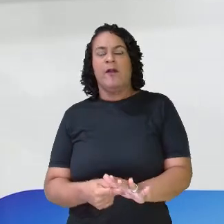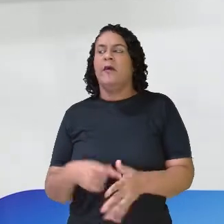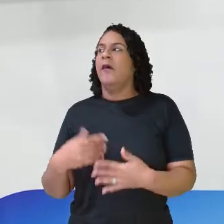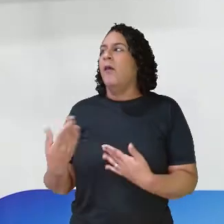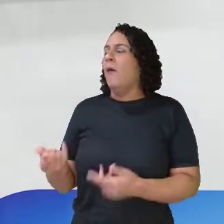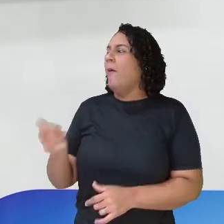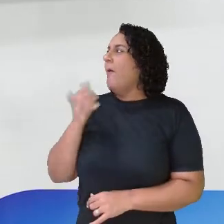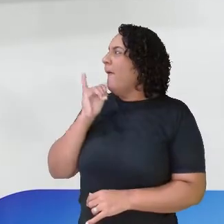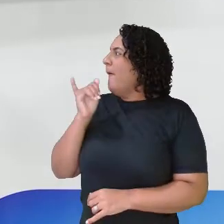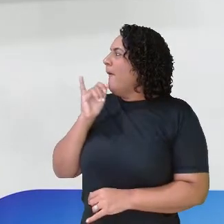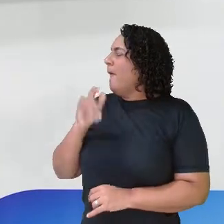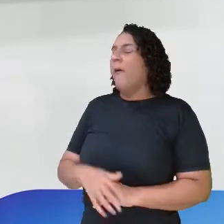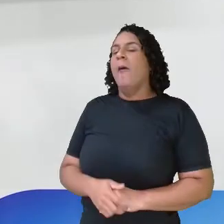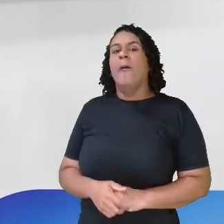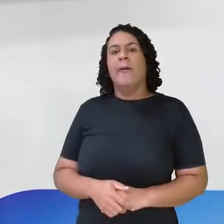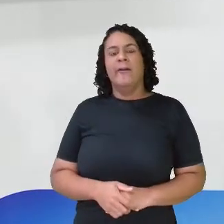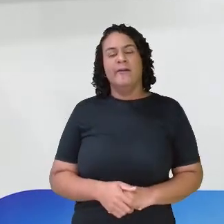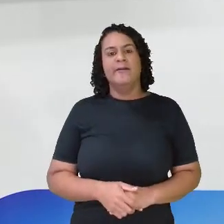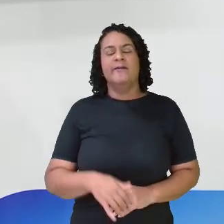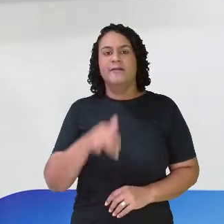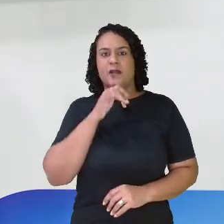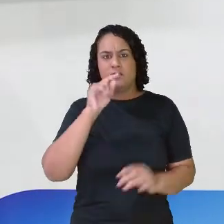exemplo, num contorno.